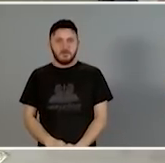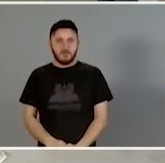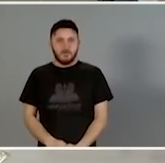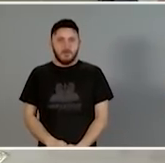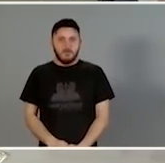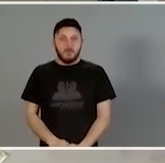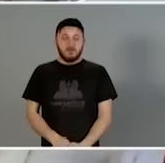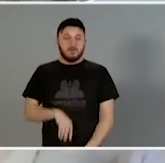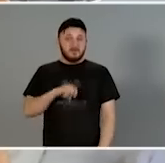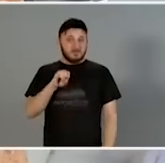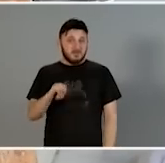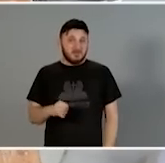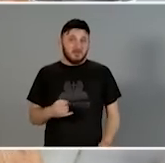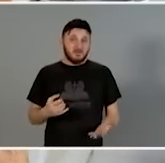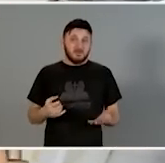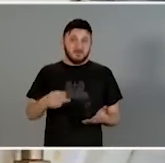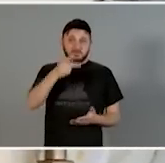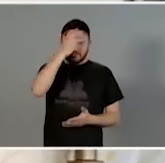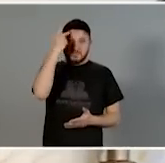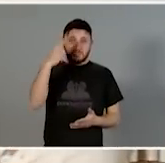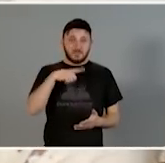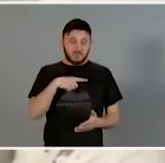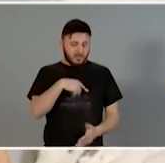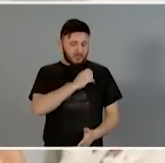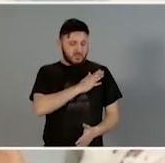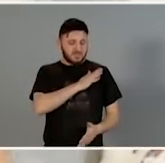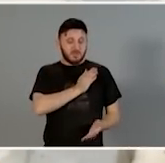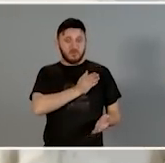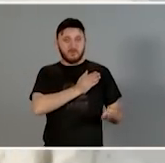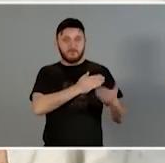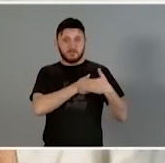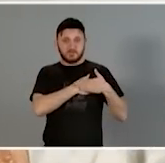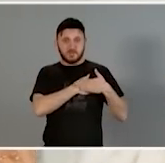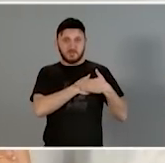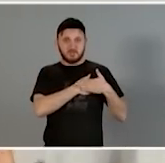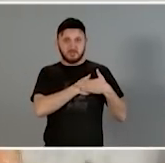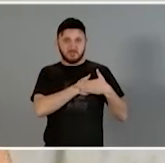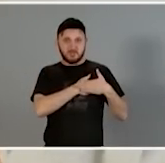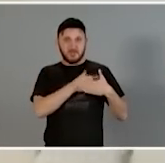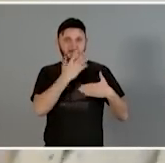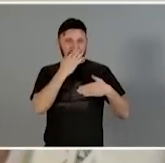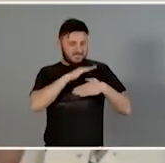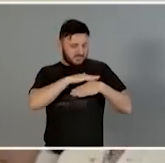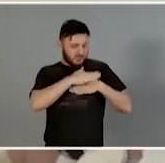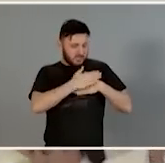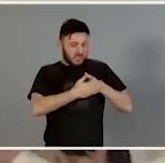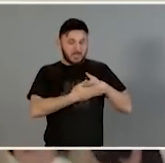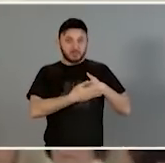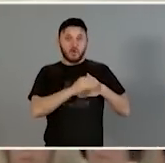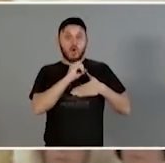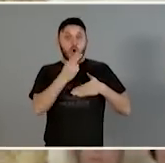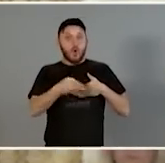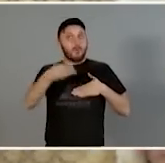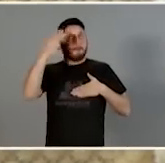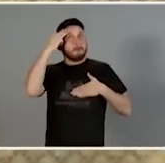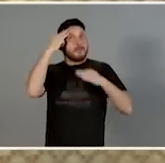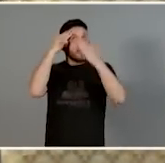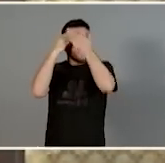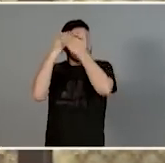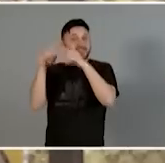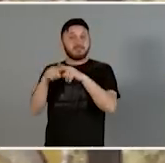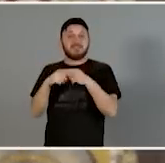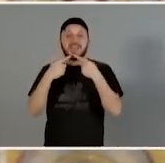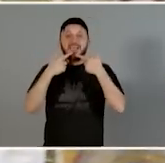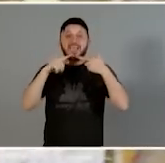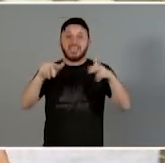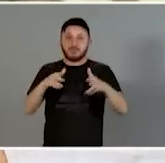Se por acaso alguém estiver com gesso no coração ou na mente, na língua seria bom ter